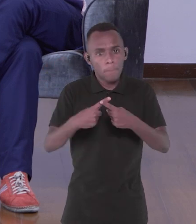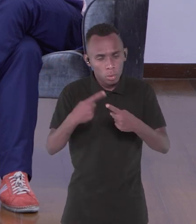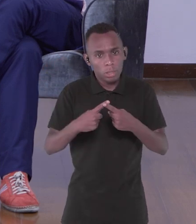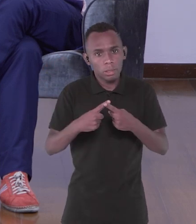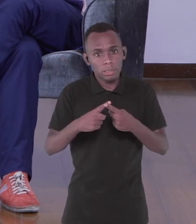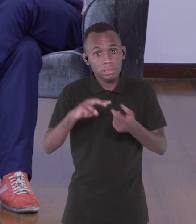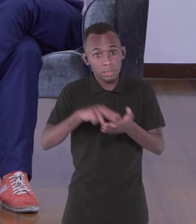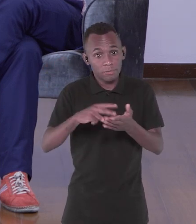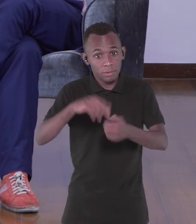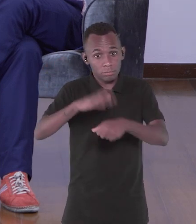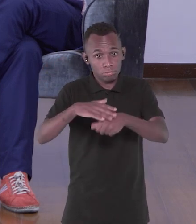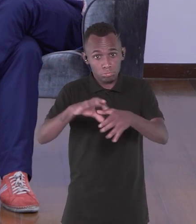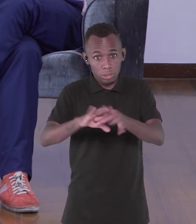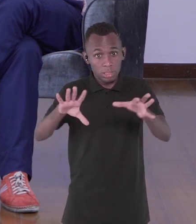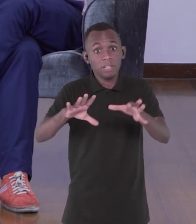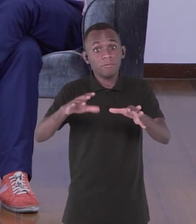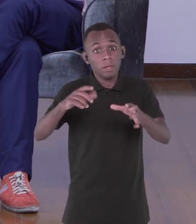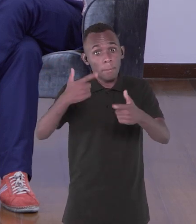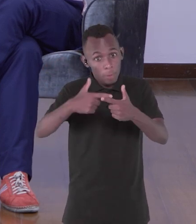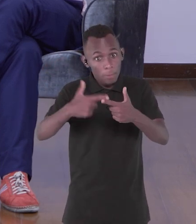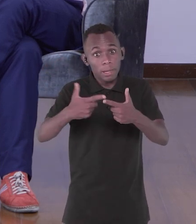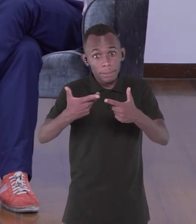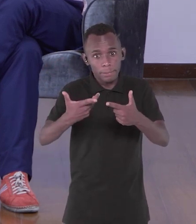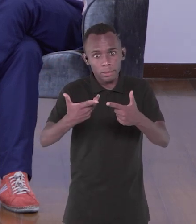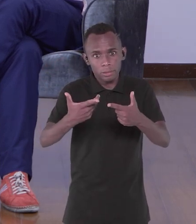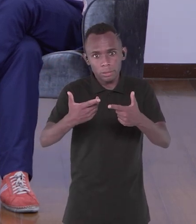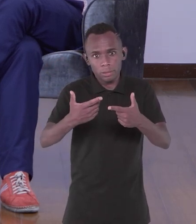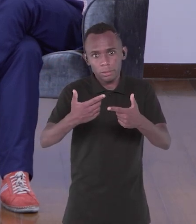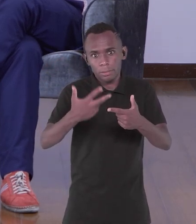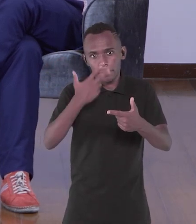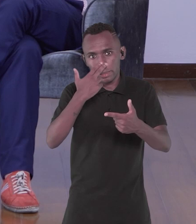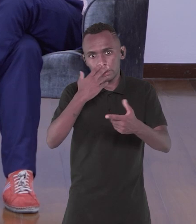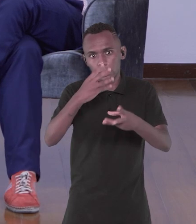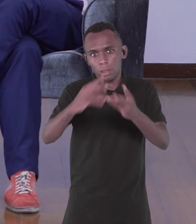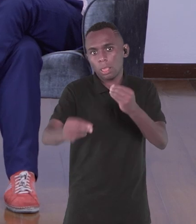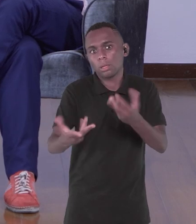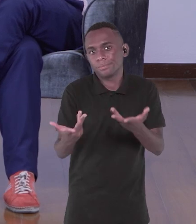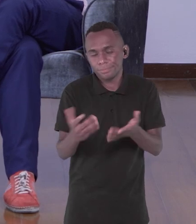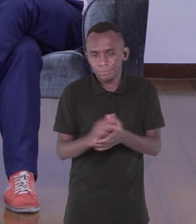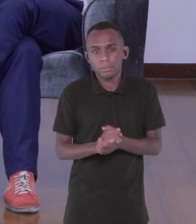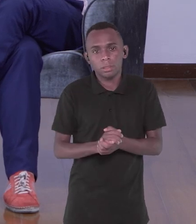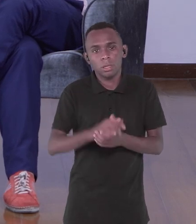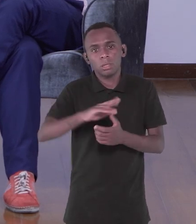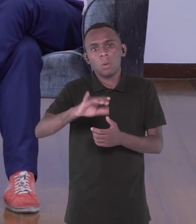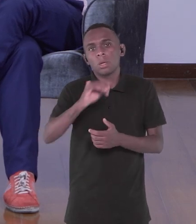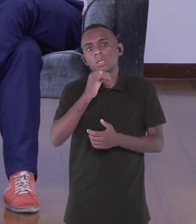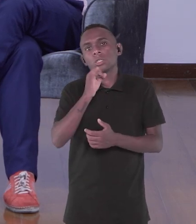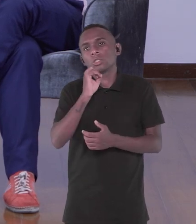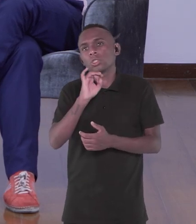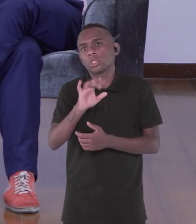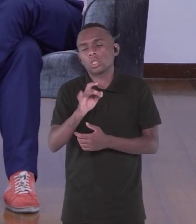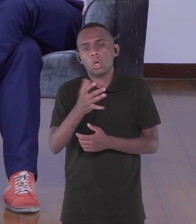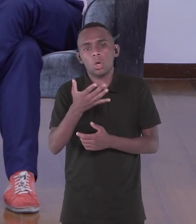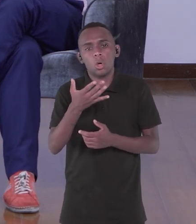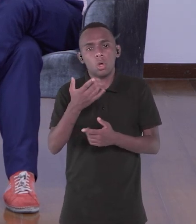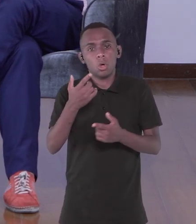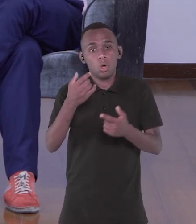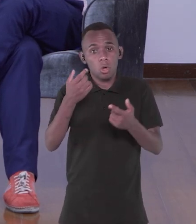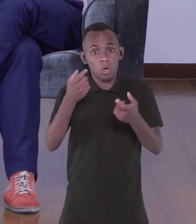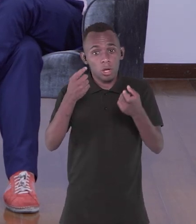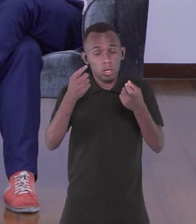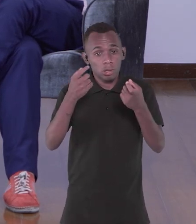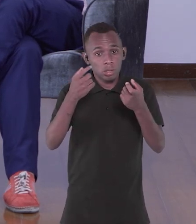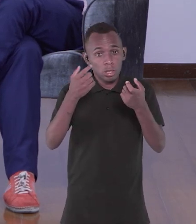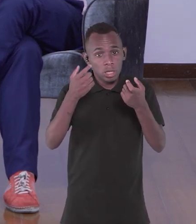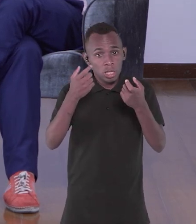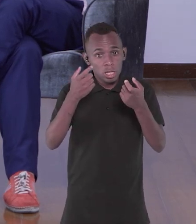Não é só uma questão de desinformação abstrata. É a questão da decisão